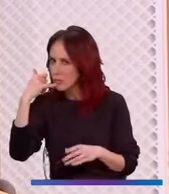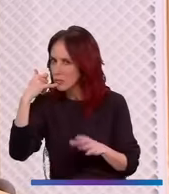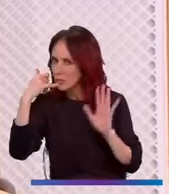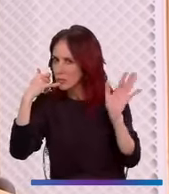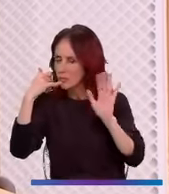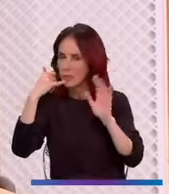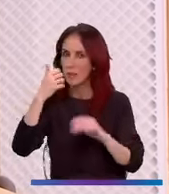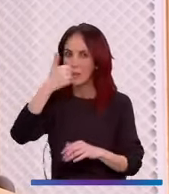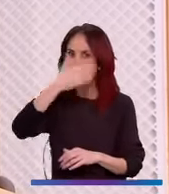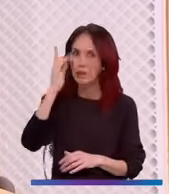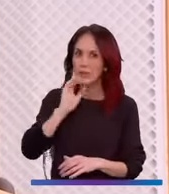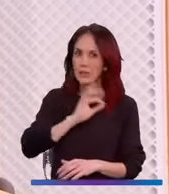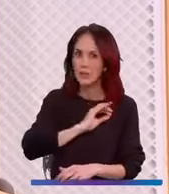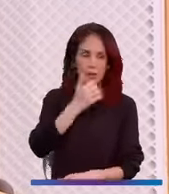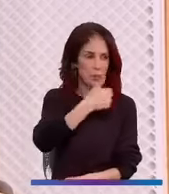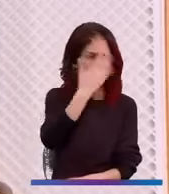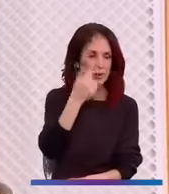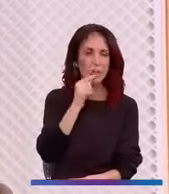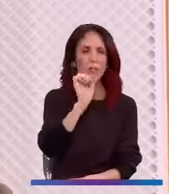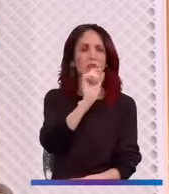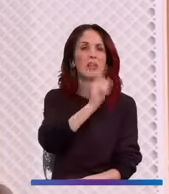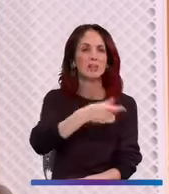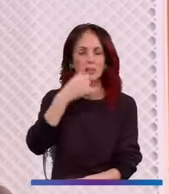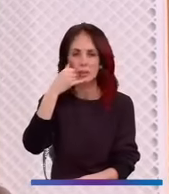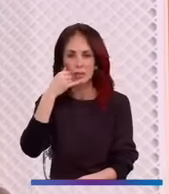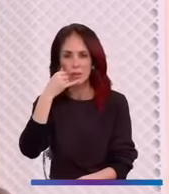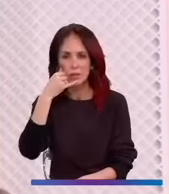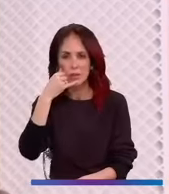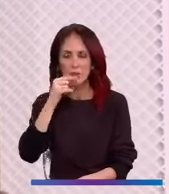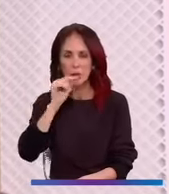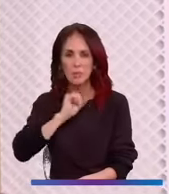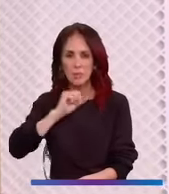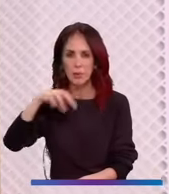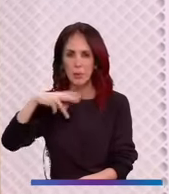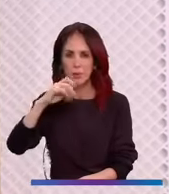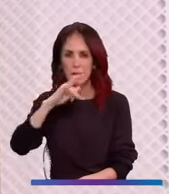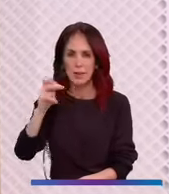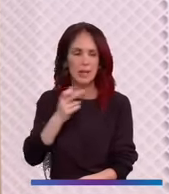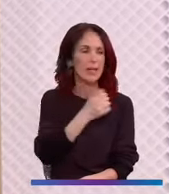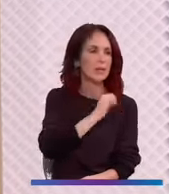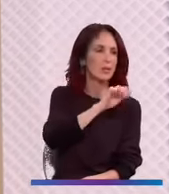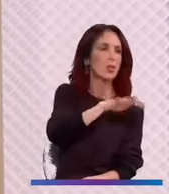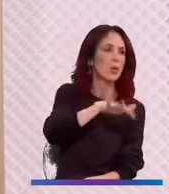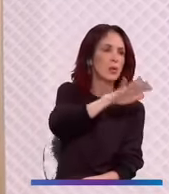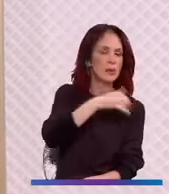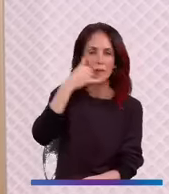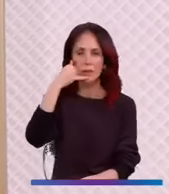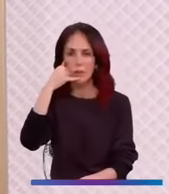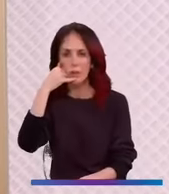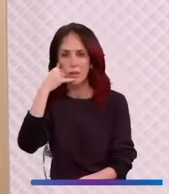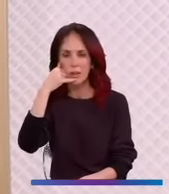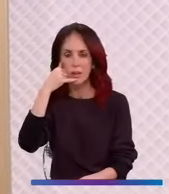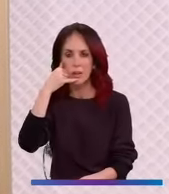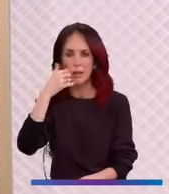Bom dia, minha senhora. Bom dia. Como é que a senhora se chama? Maria Irene. E onde é que mora, Maria Irene? Pinheiro